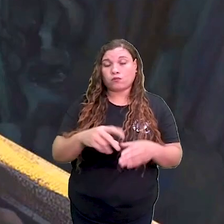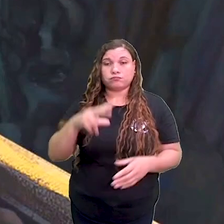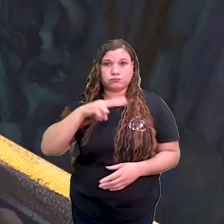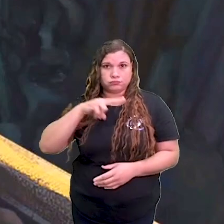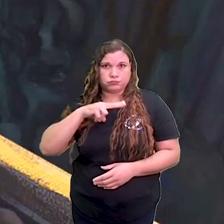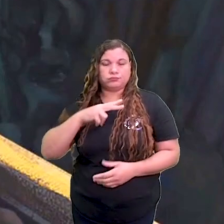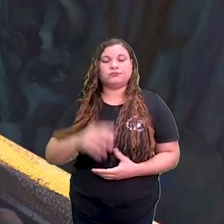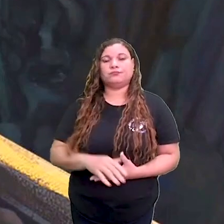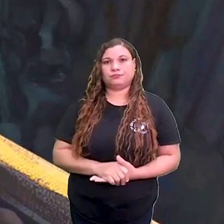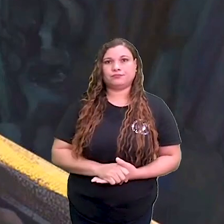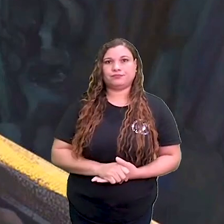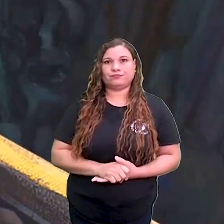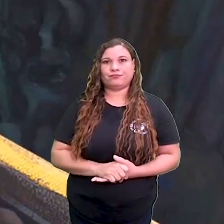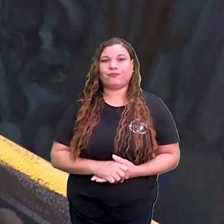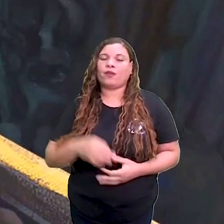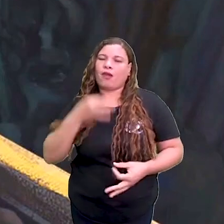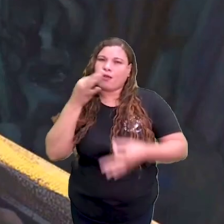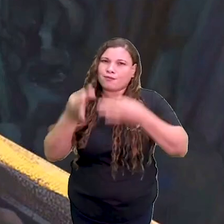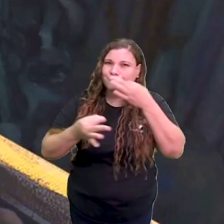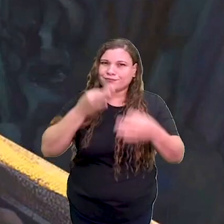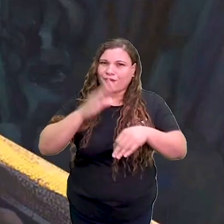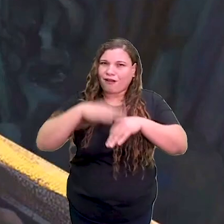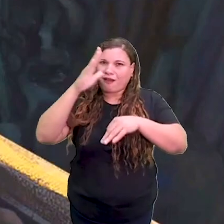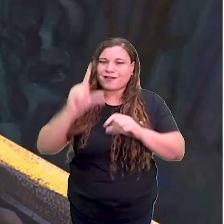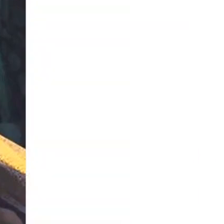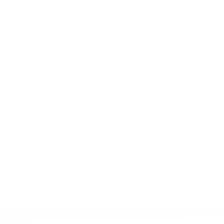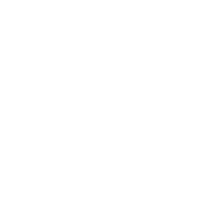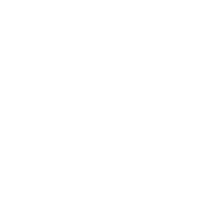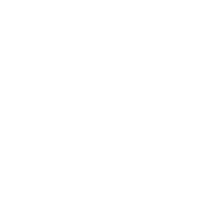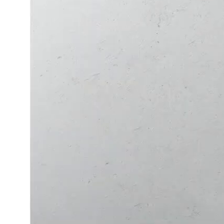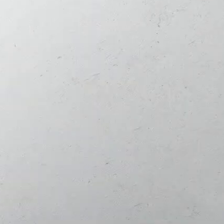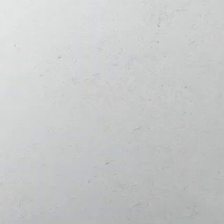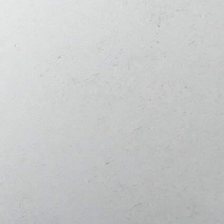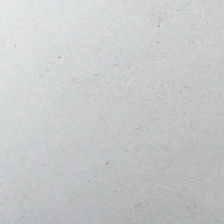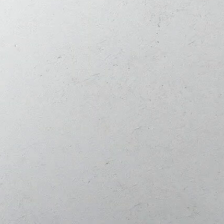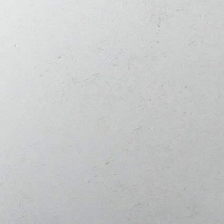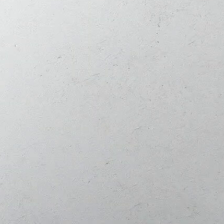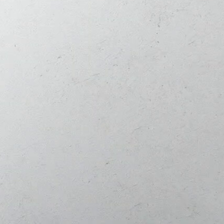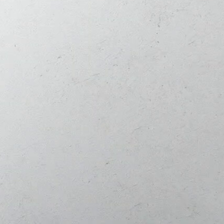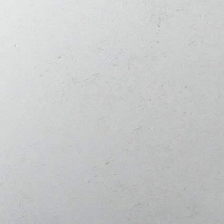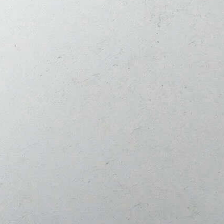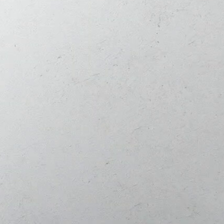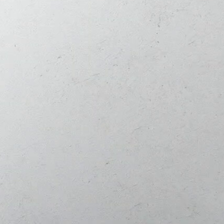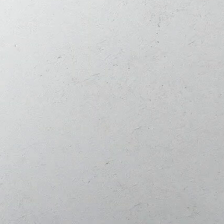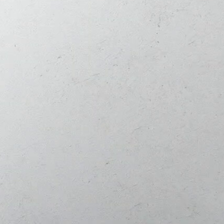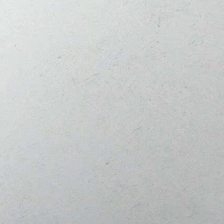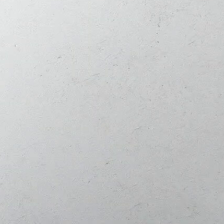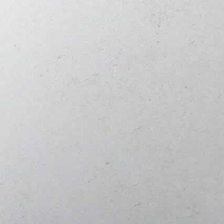particular. Para mais dicas como essa, fique ligado na TV Educação.